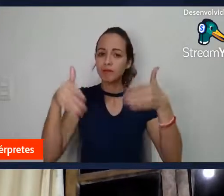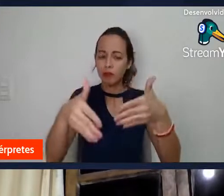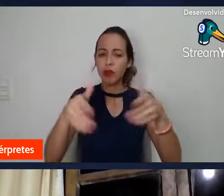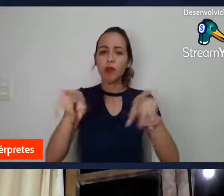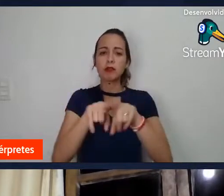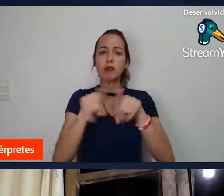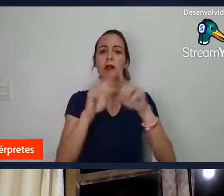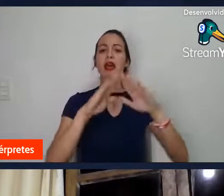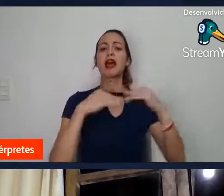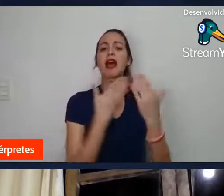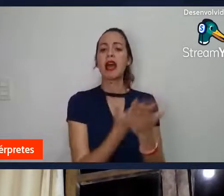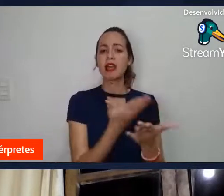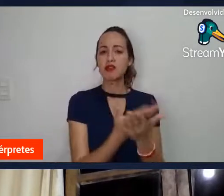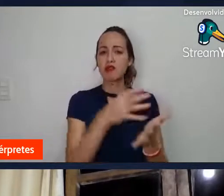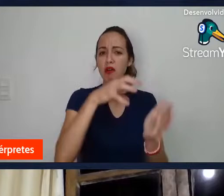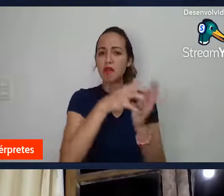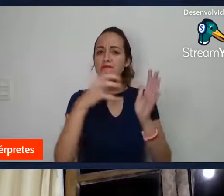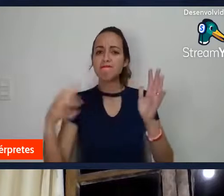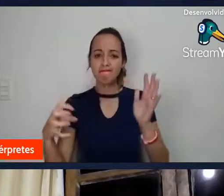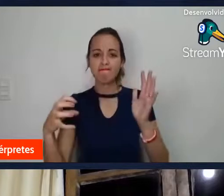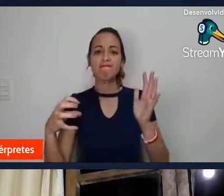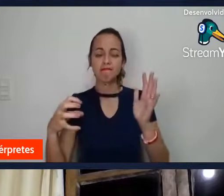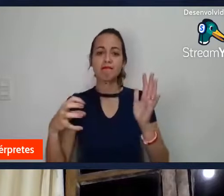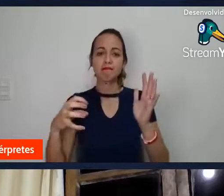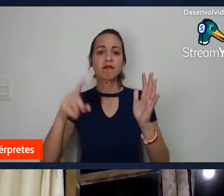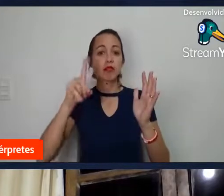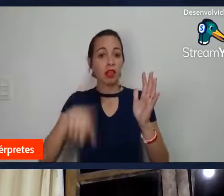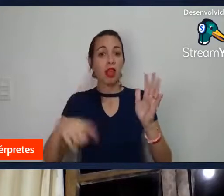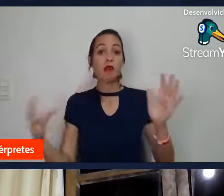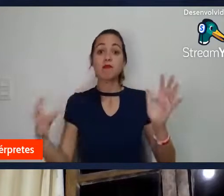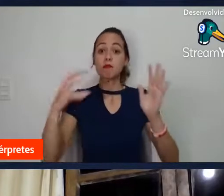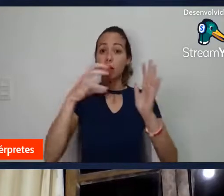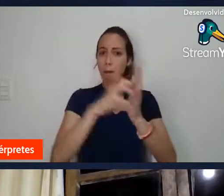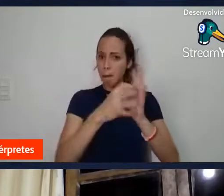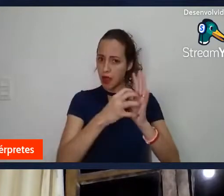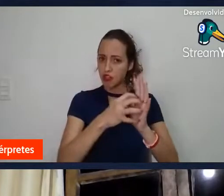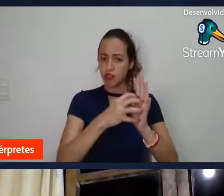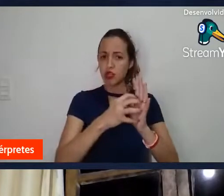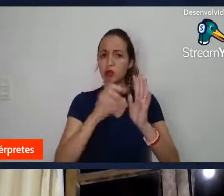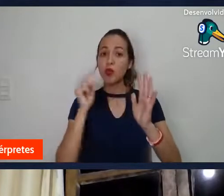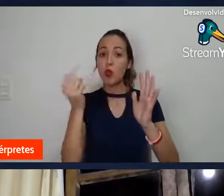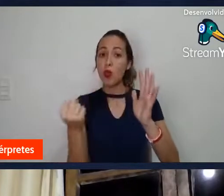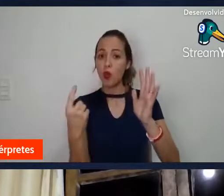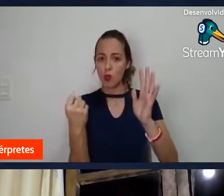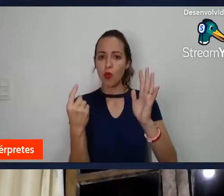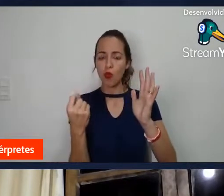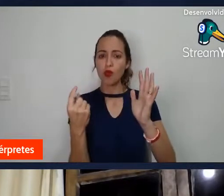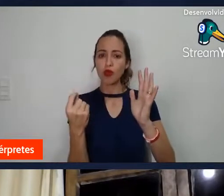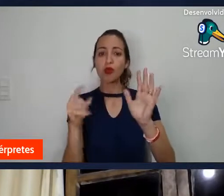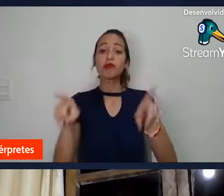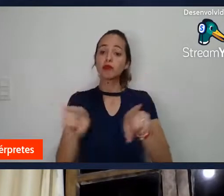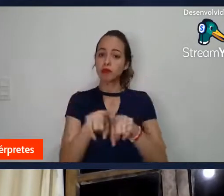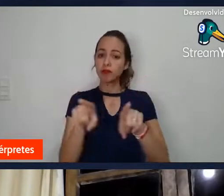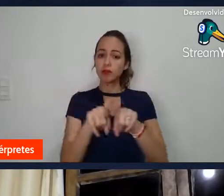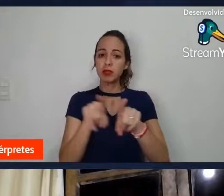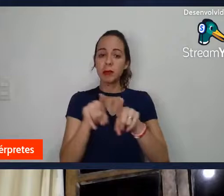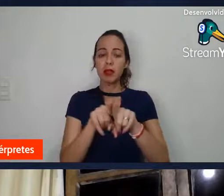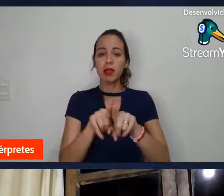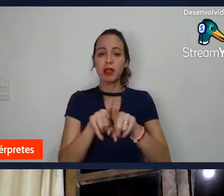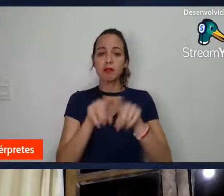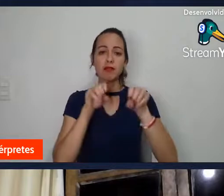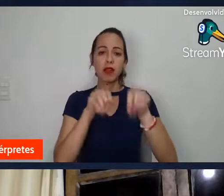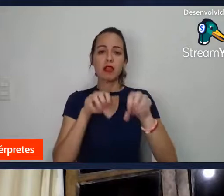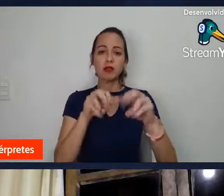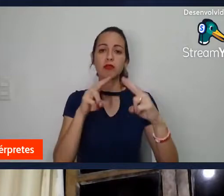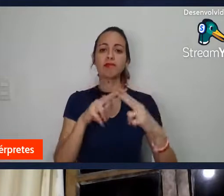Sem Partido, que, na verdade, é escola com partido, um partido único, e também o homeschooling, que